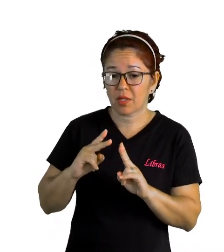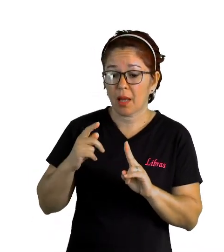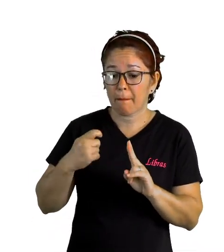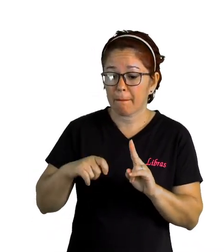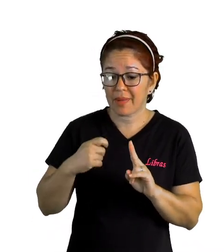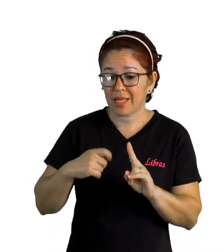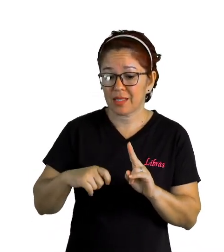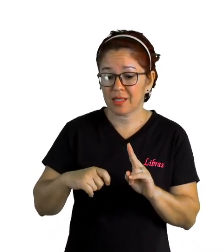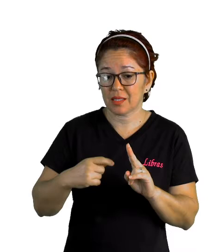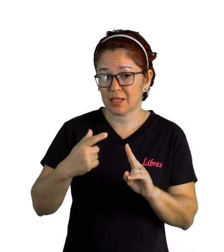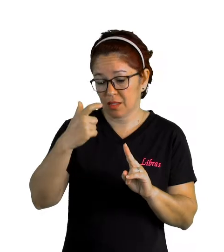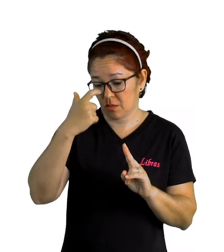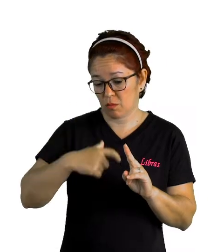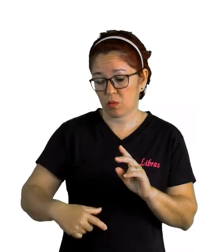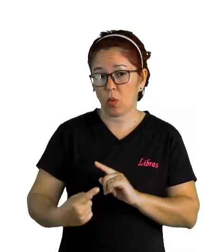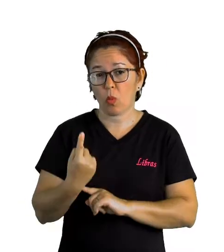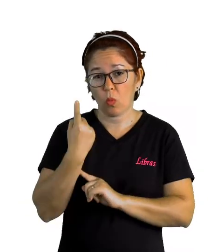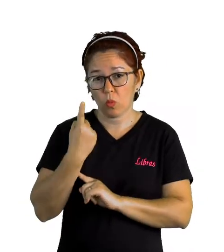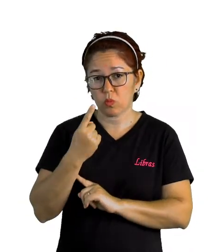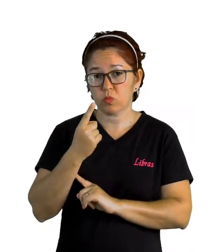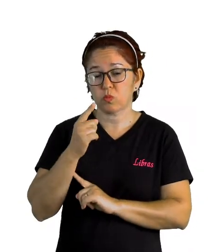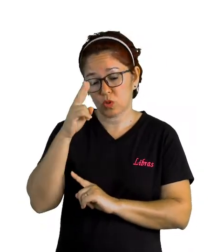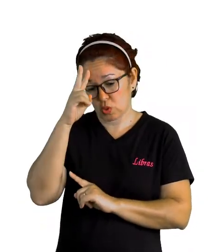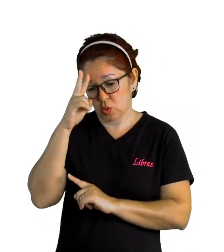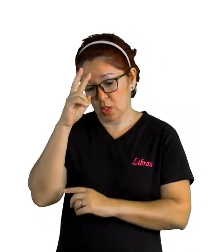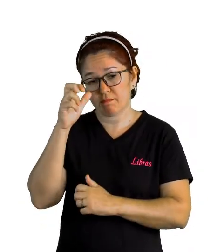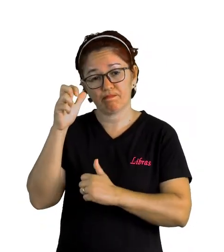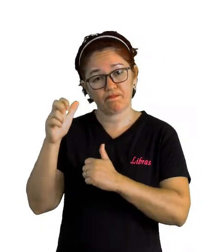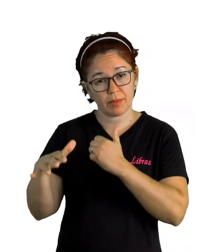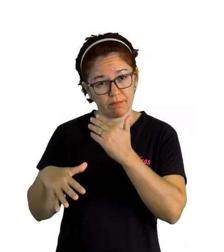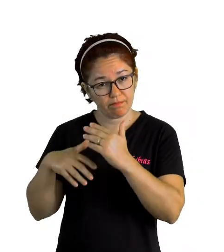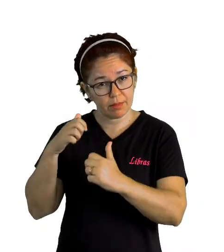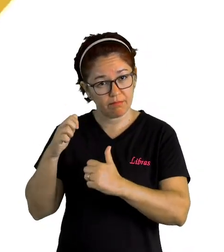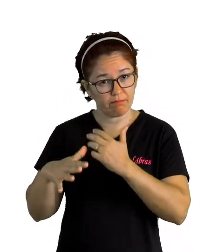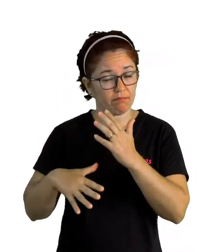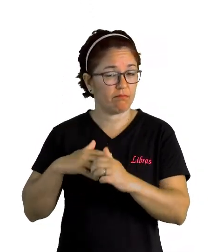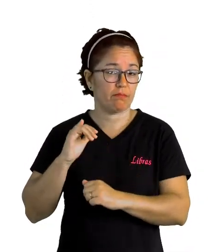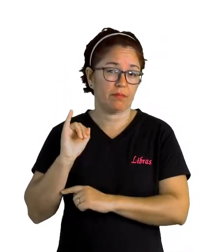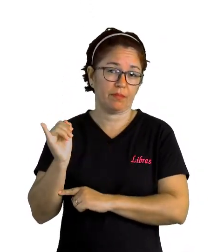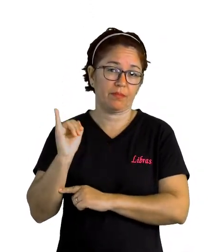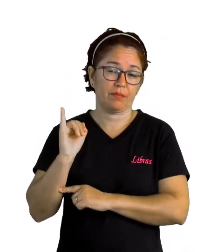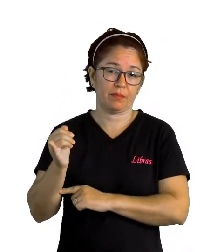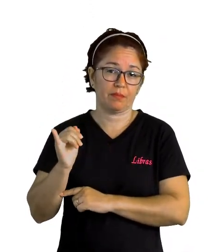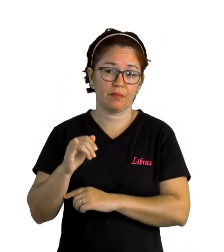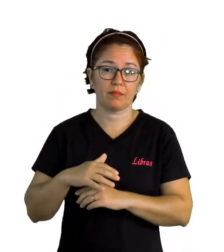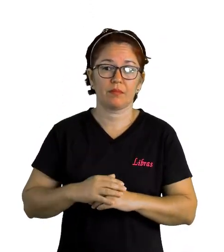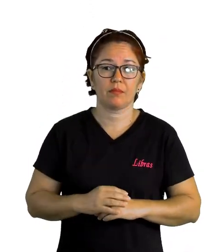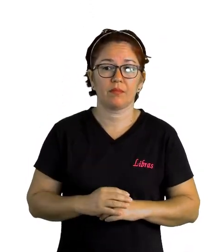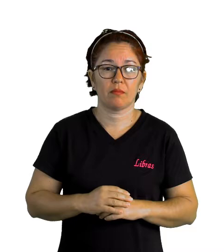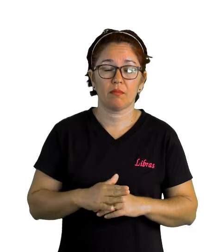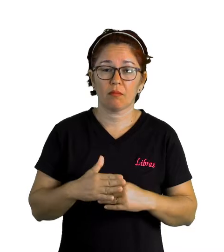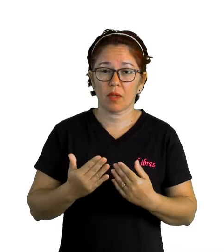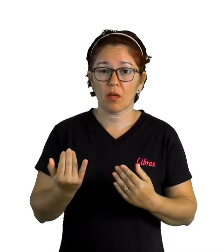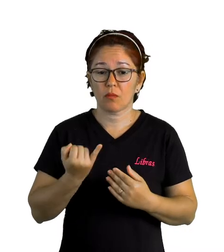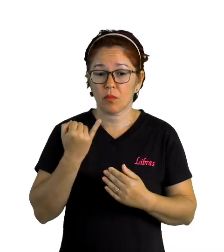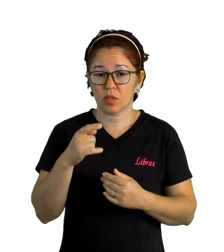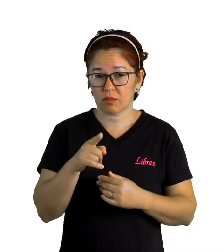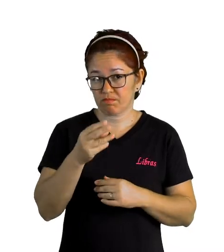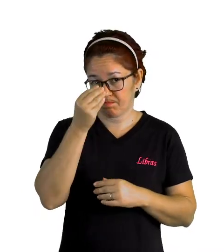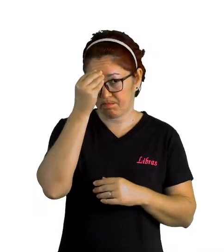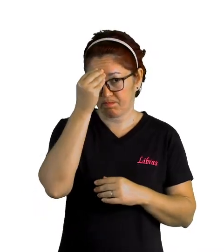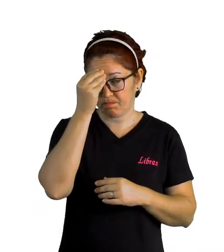narrador para contar o que está acontecendo na história. Fique sabendo o seguinte: no